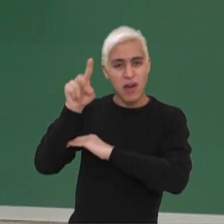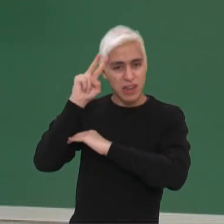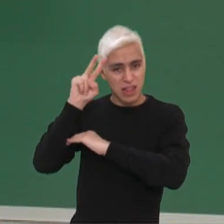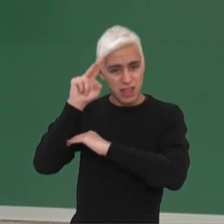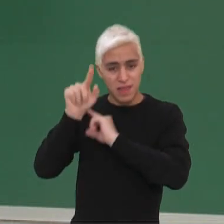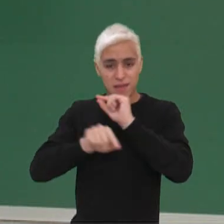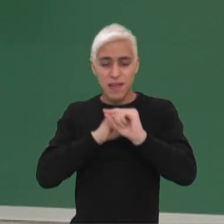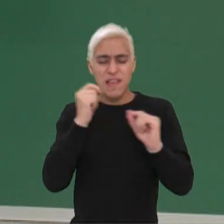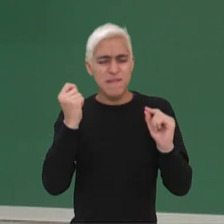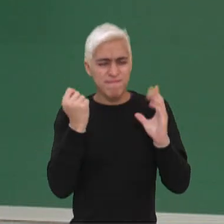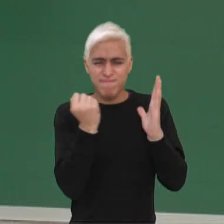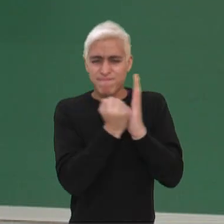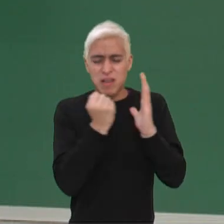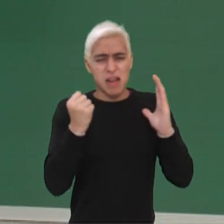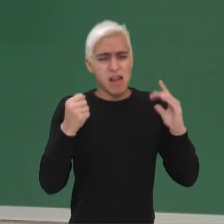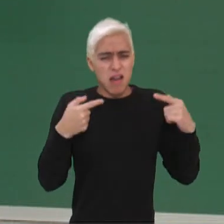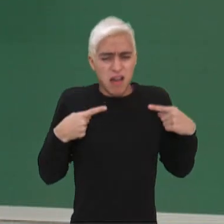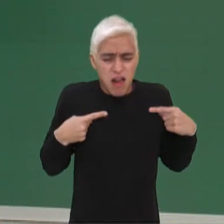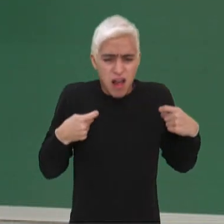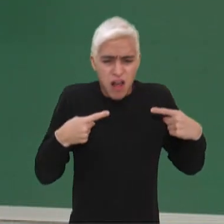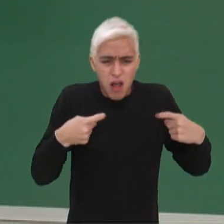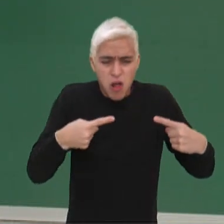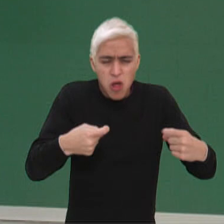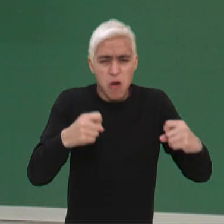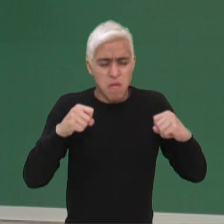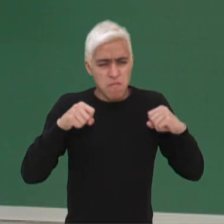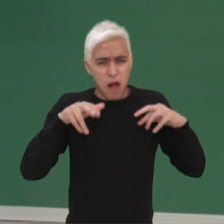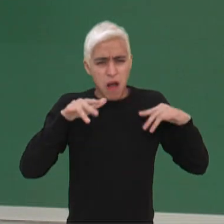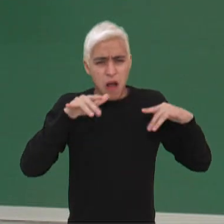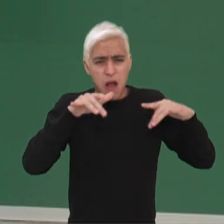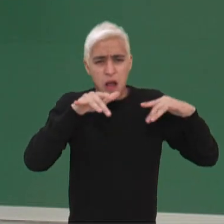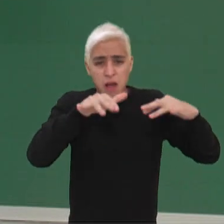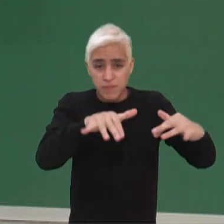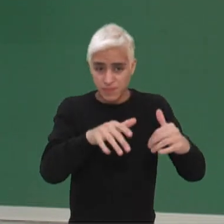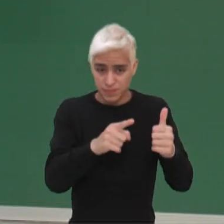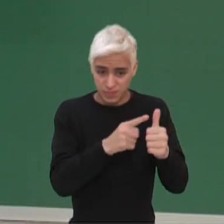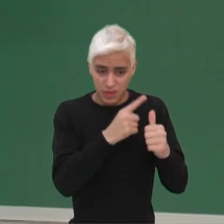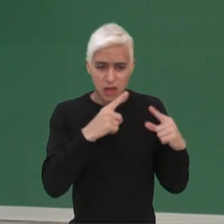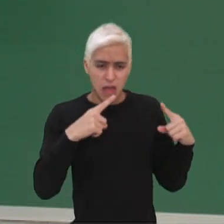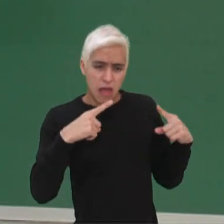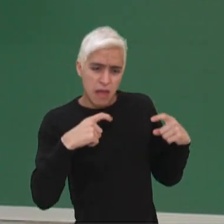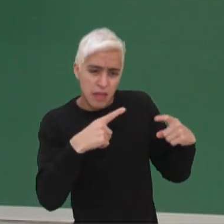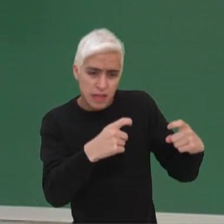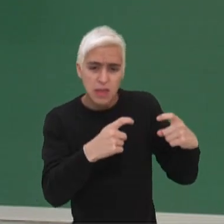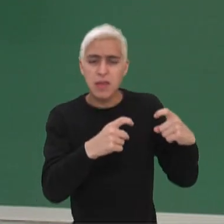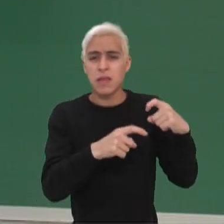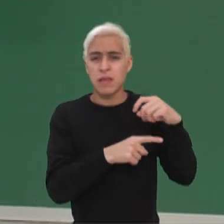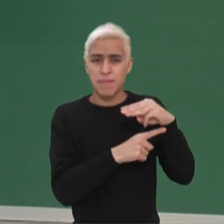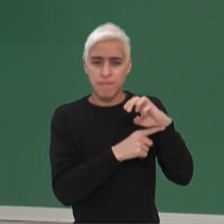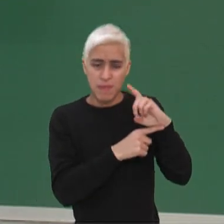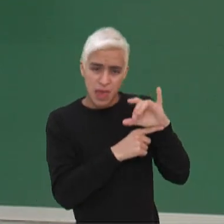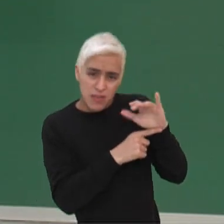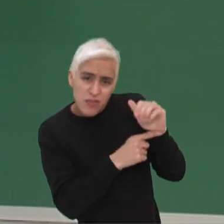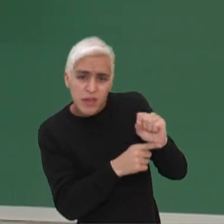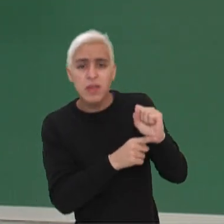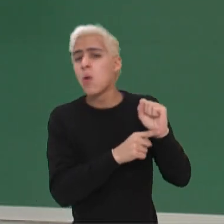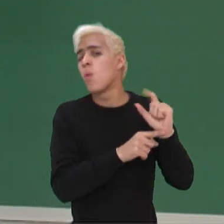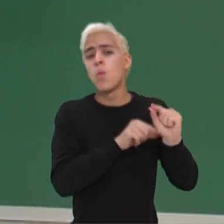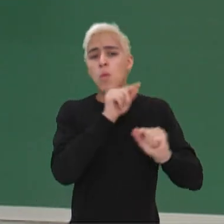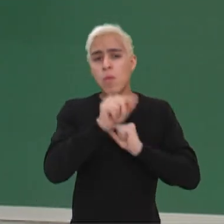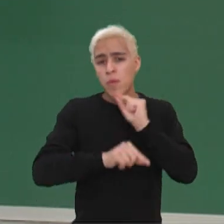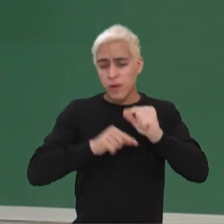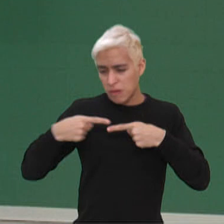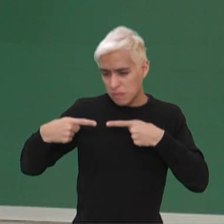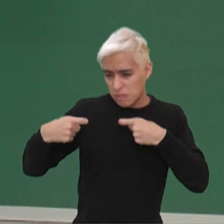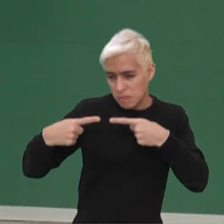por grandes guerras, por grandes conflitos, tá? Primeiro, as guerras médicas e depois a Guerra